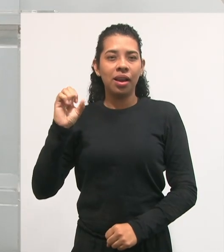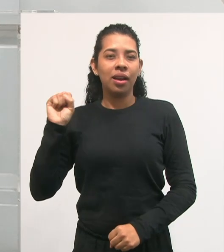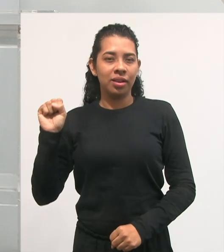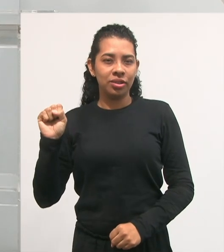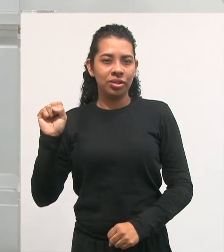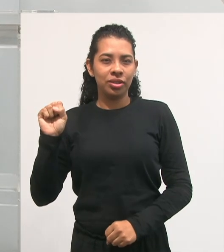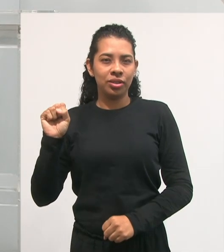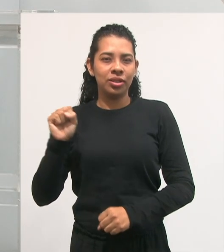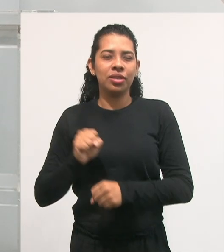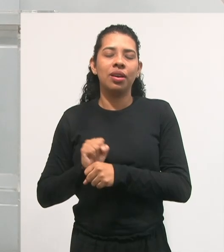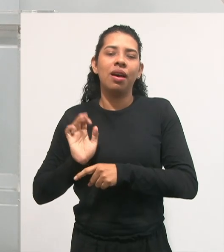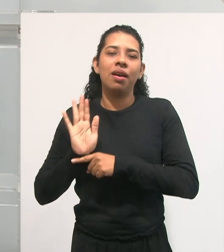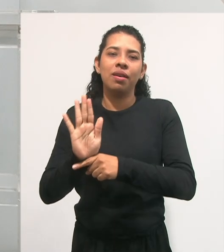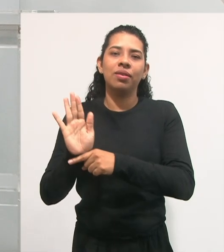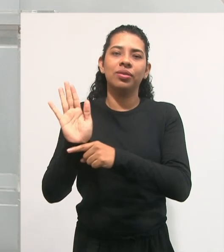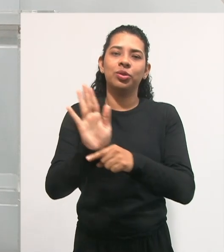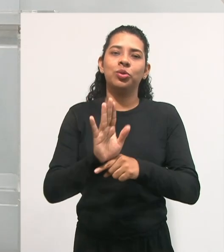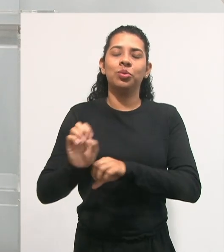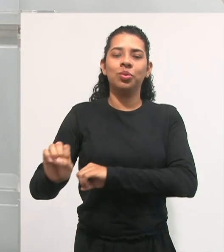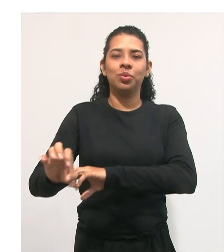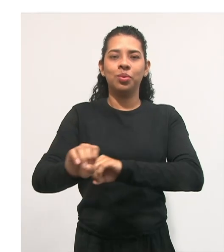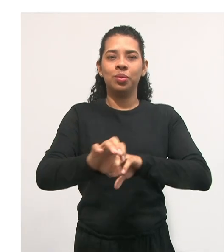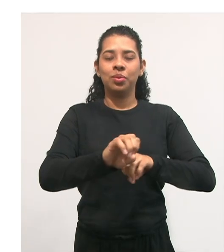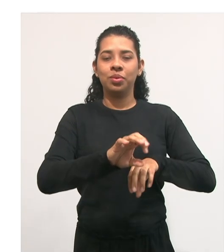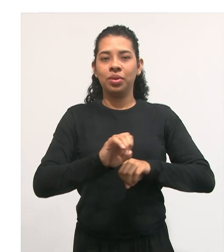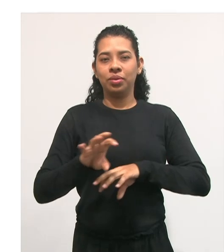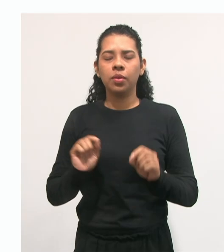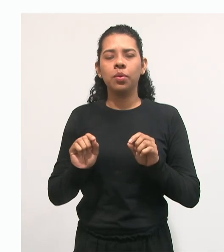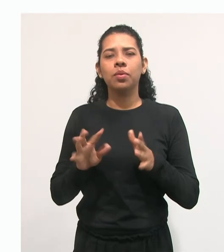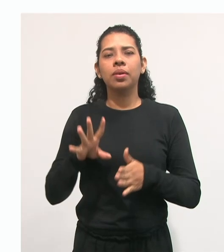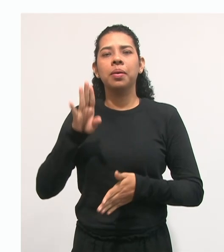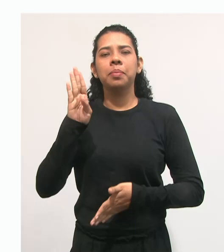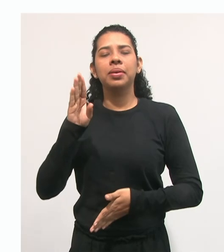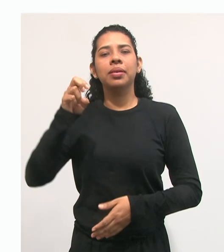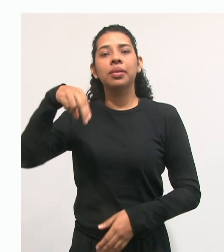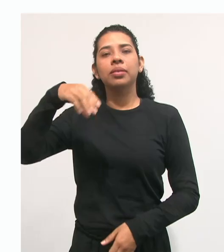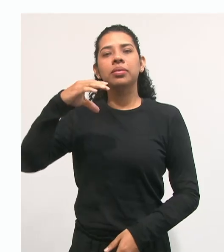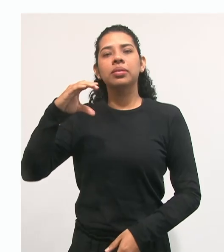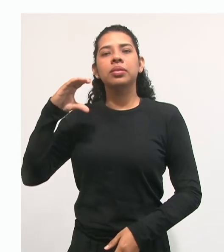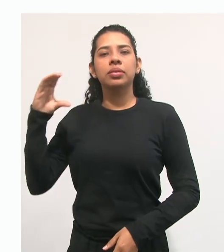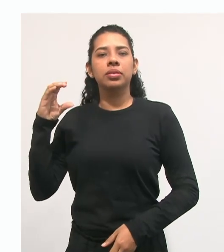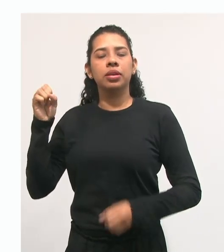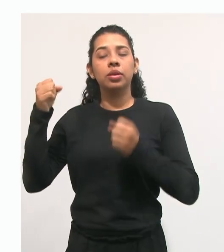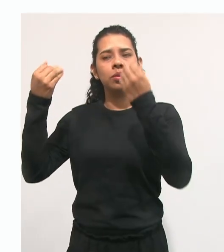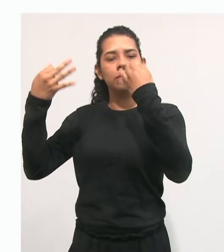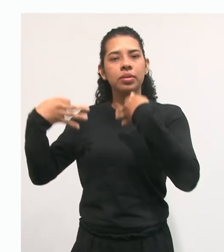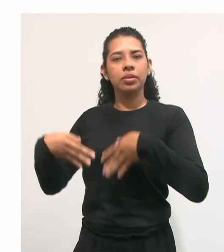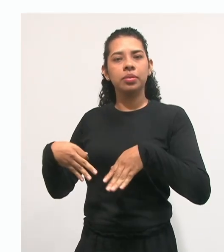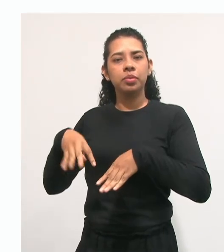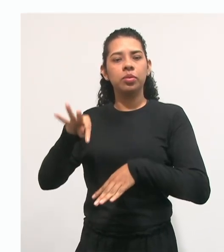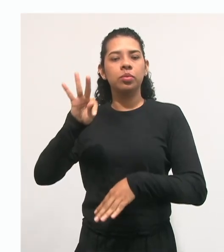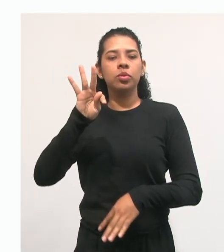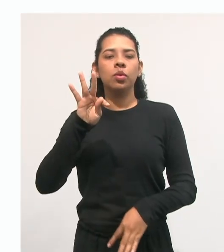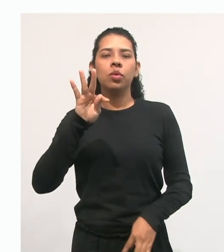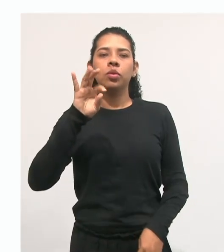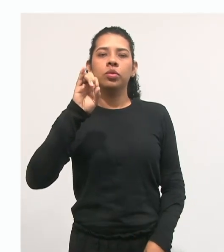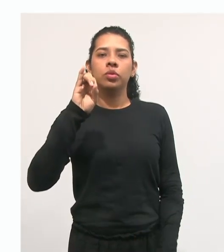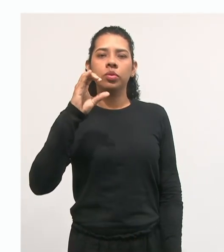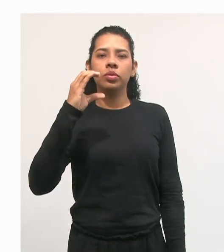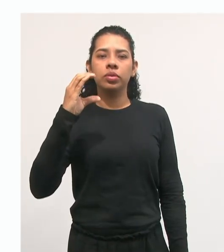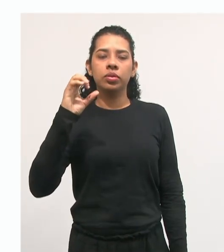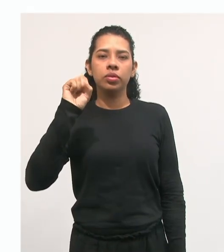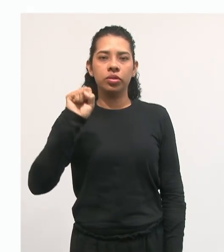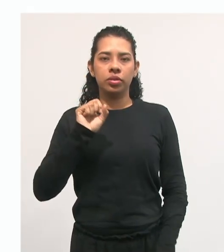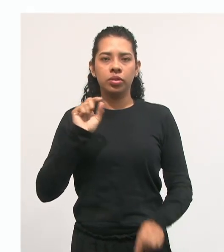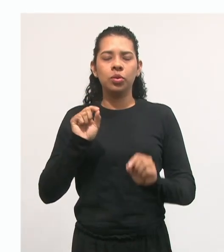nesse tipo de abordagem da educação. O que é que a BNCC nos diz, né, sobre os TICs? Mas antes, o que é que seria a